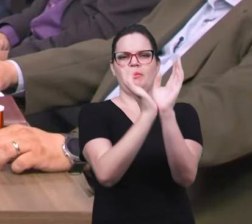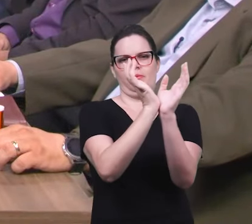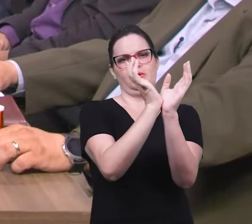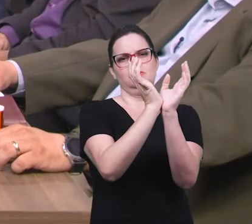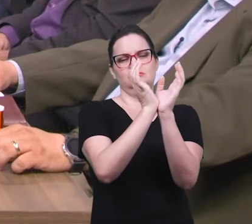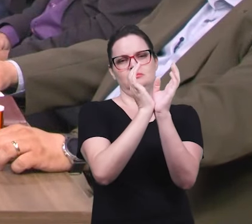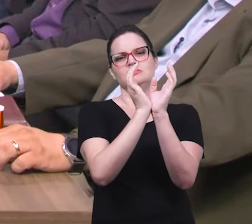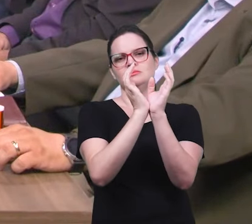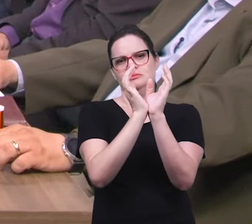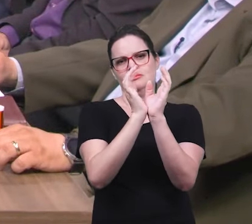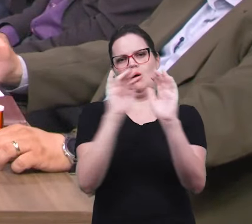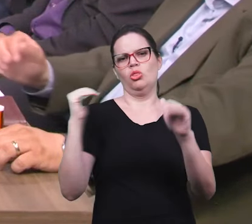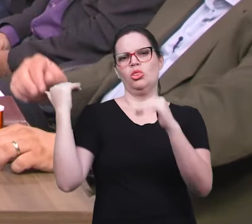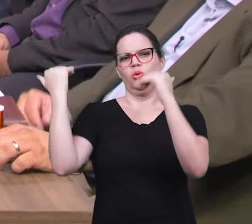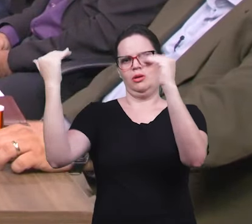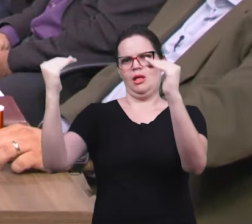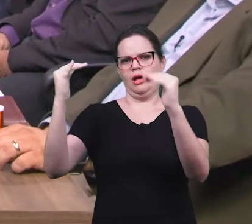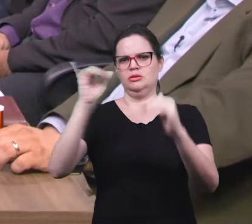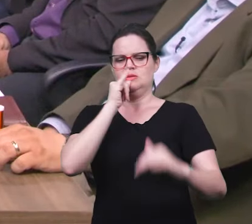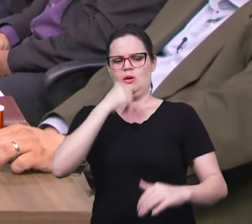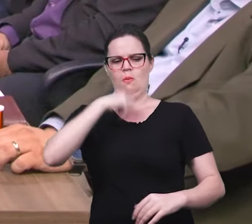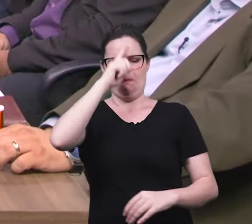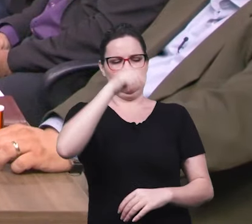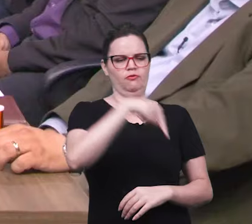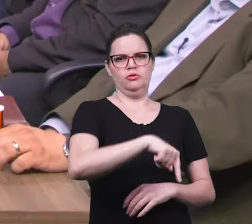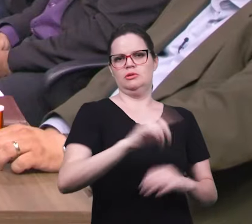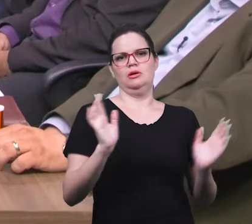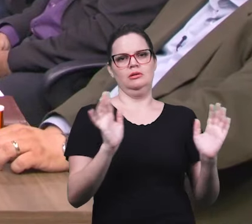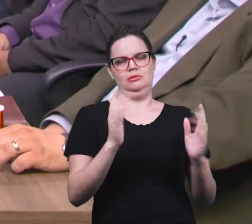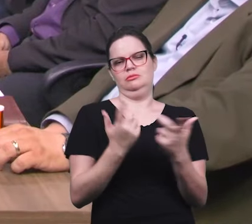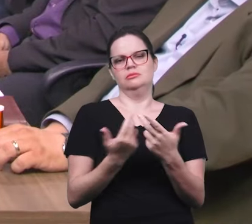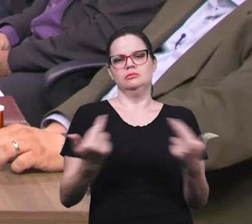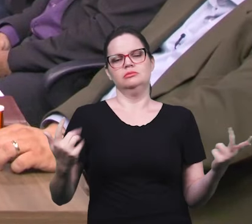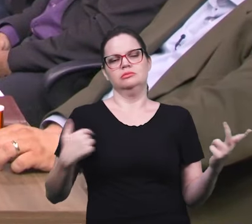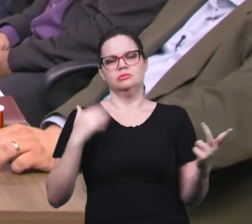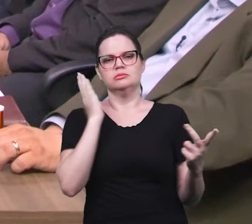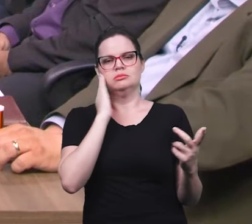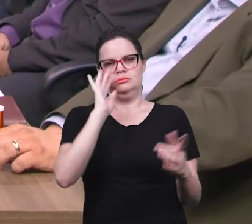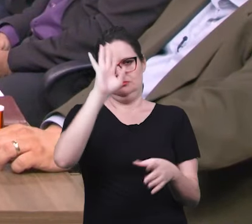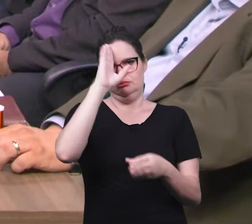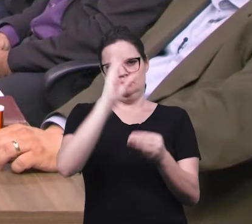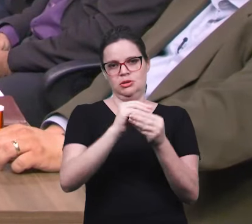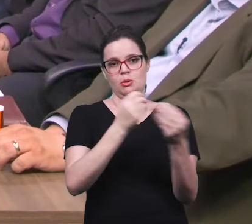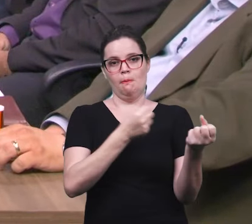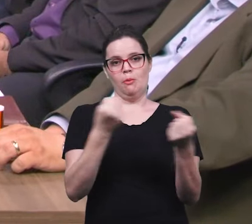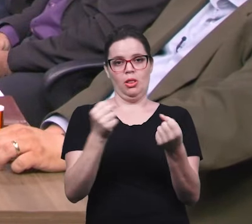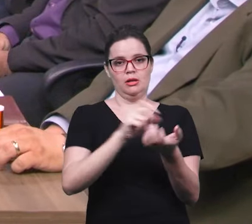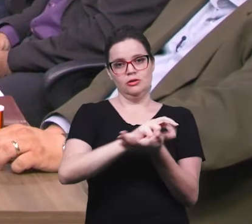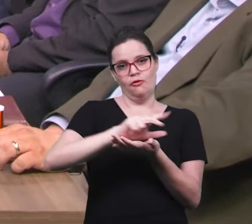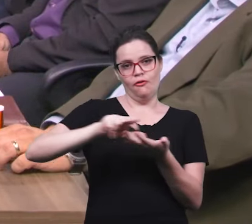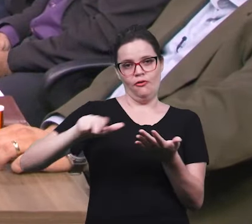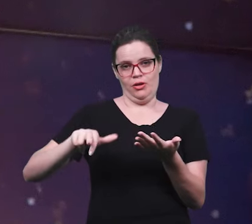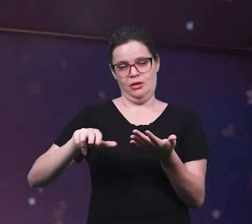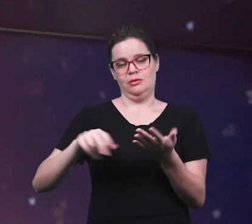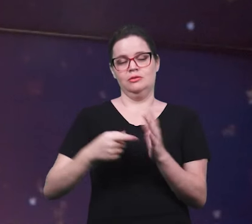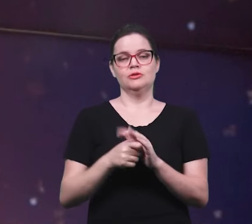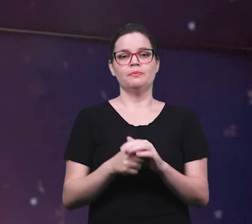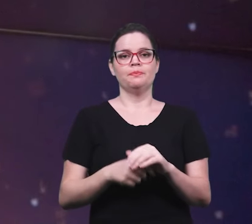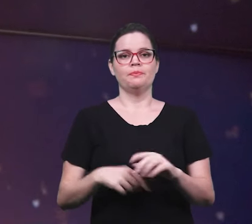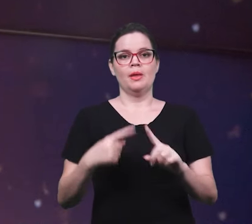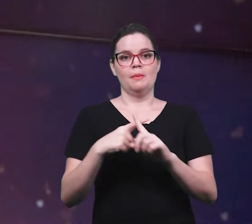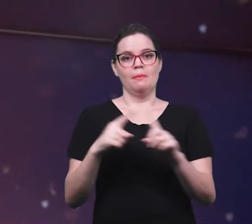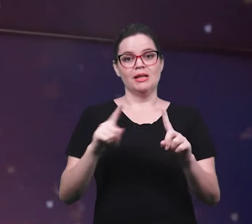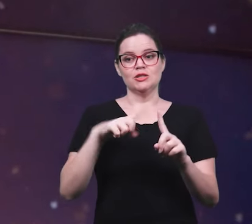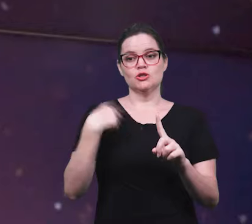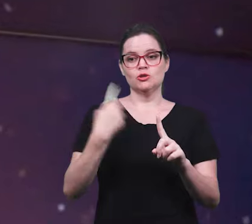uma autoridade, direito de agir, alguma coisa do tipo. Mas, na verdade, o que nós estamos tratando aqui é a diferença entre